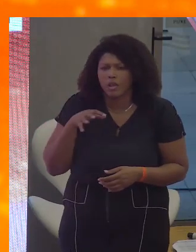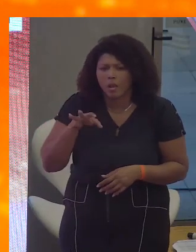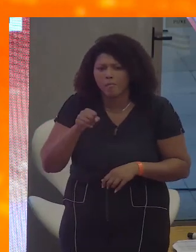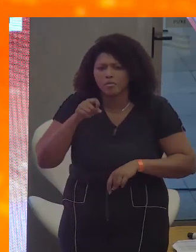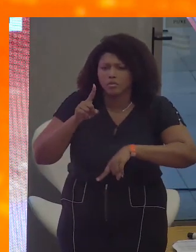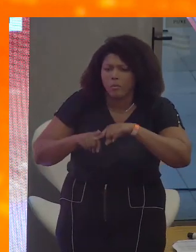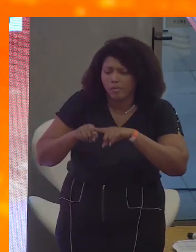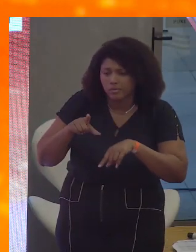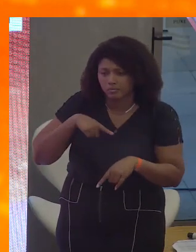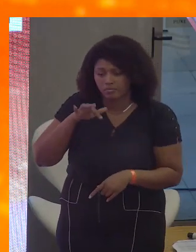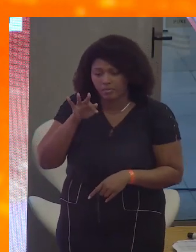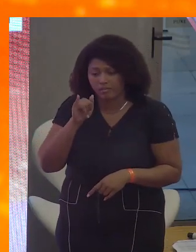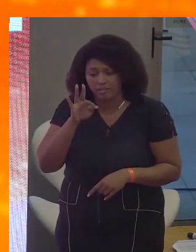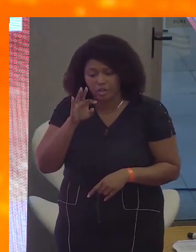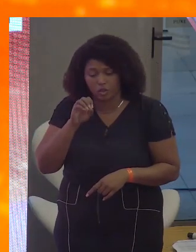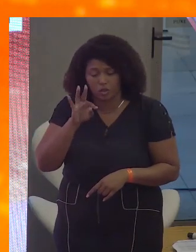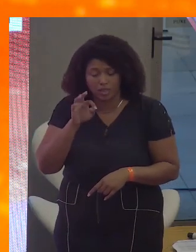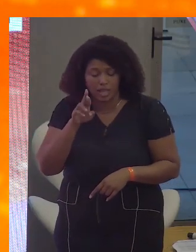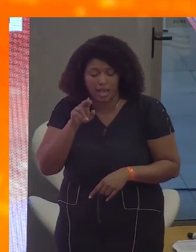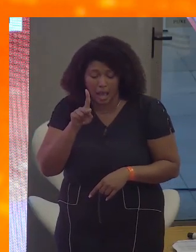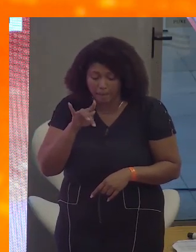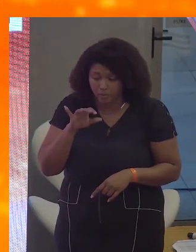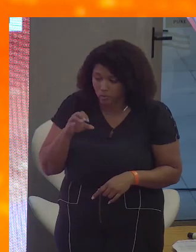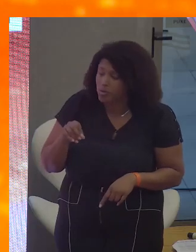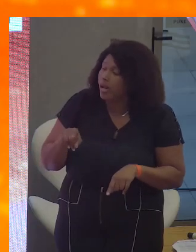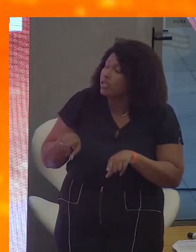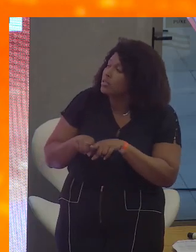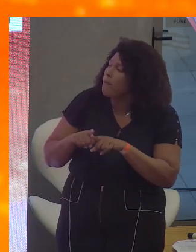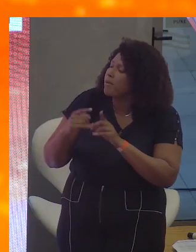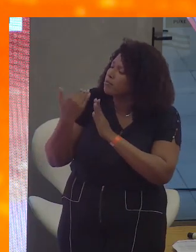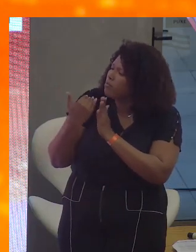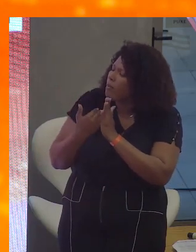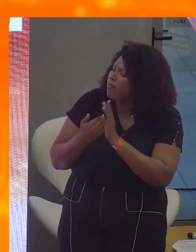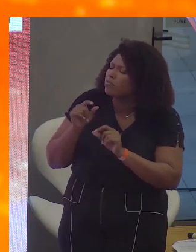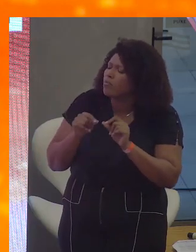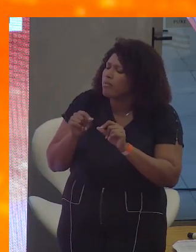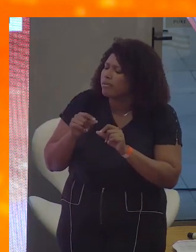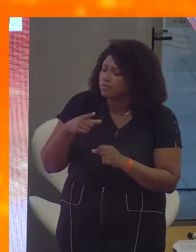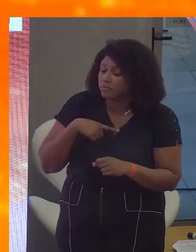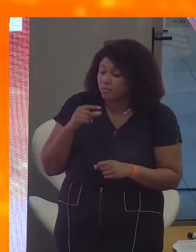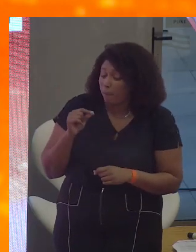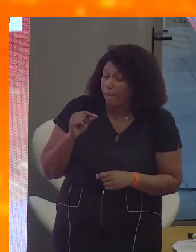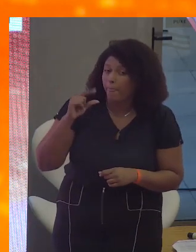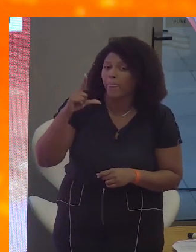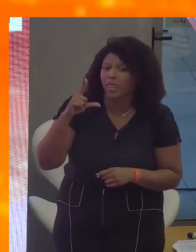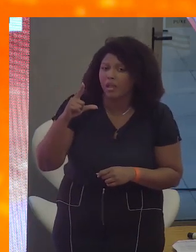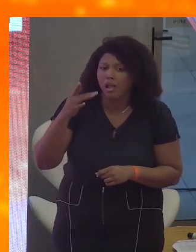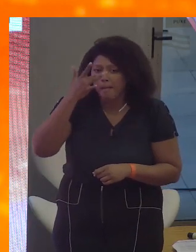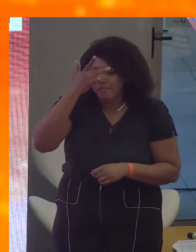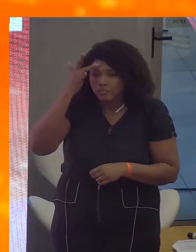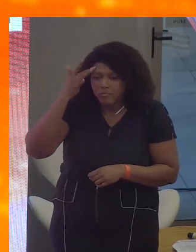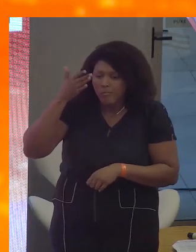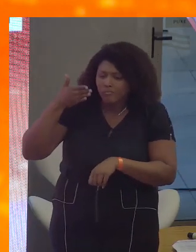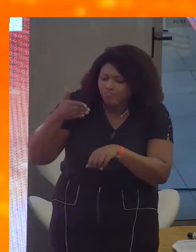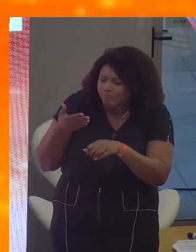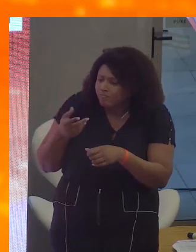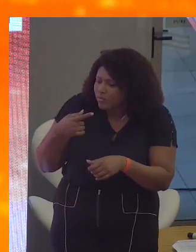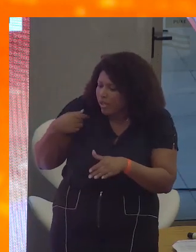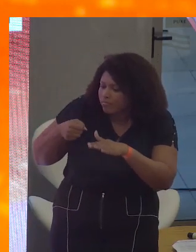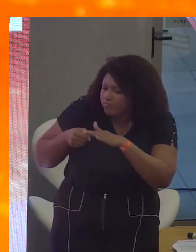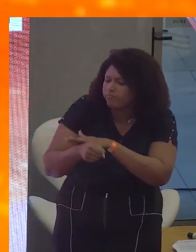contendo fitoterápicos para compor as suas linhas, o que traduz num acentuado aumento da participação desses produtos no mercado